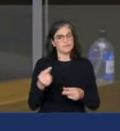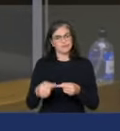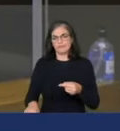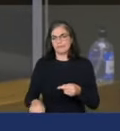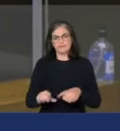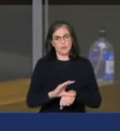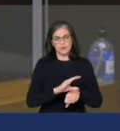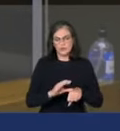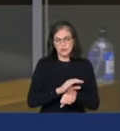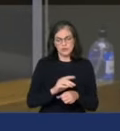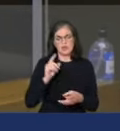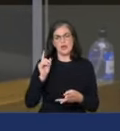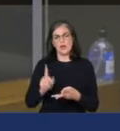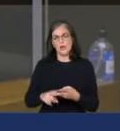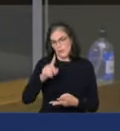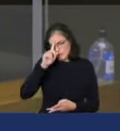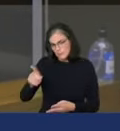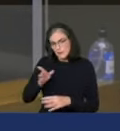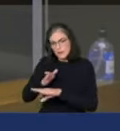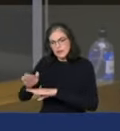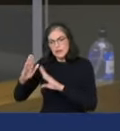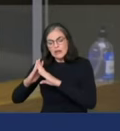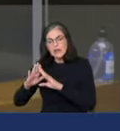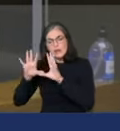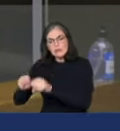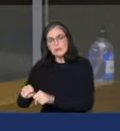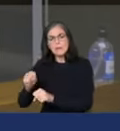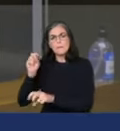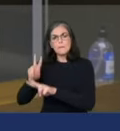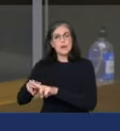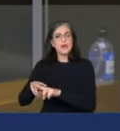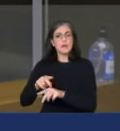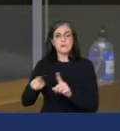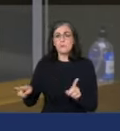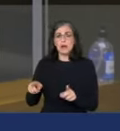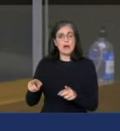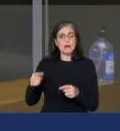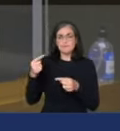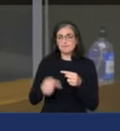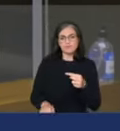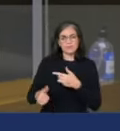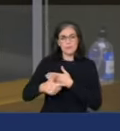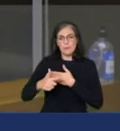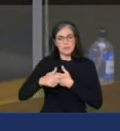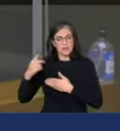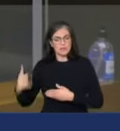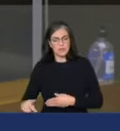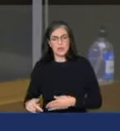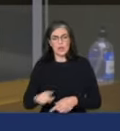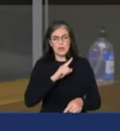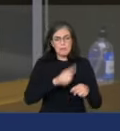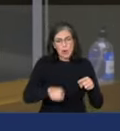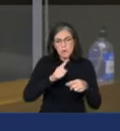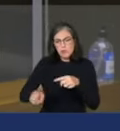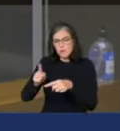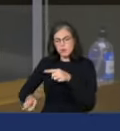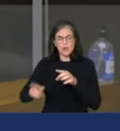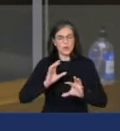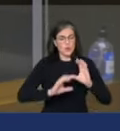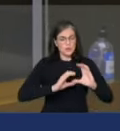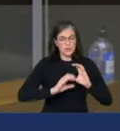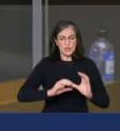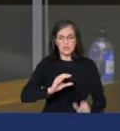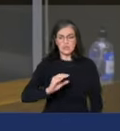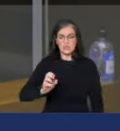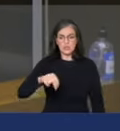busca a apreensão em pessoas que não tem foro de prerrogativa de função censura de meios de comunicação como foi